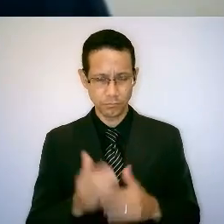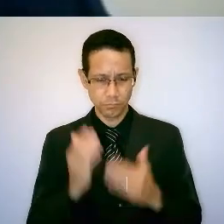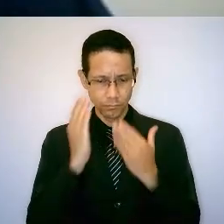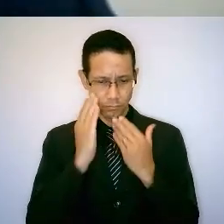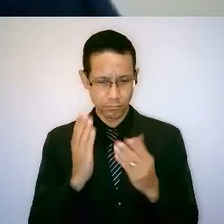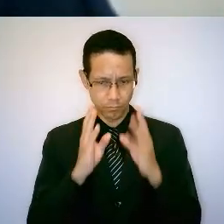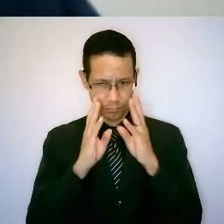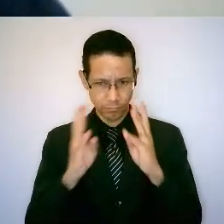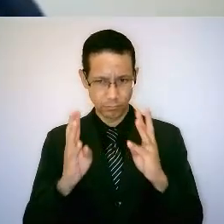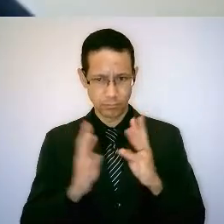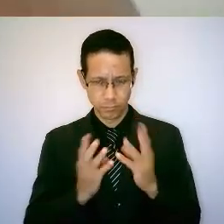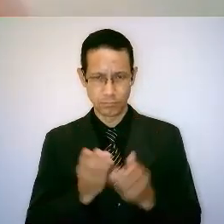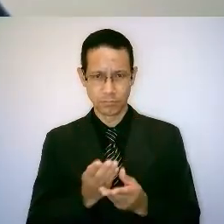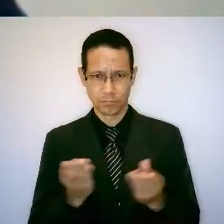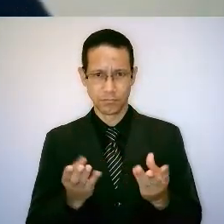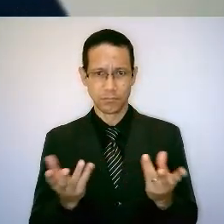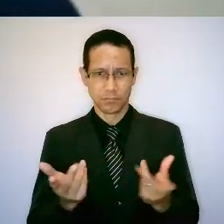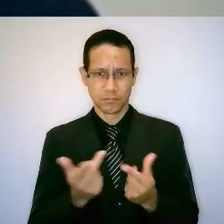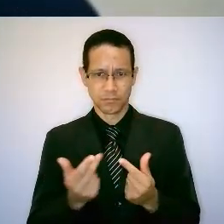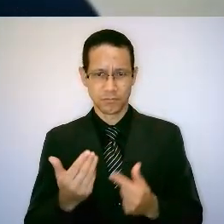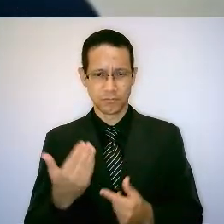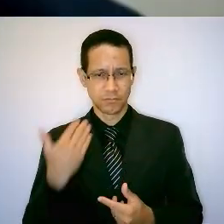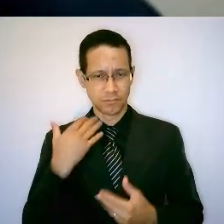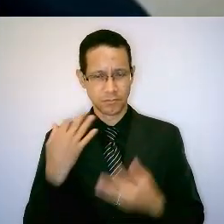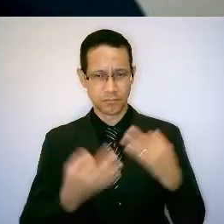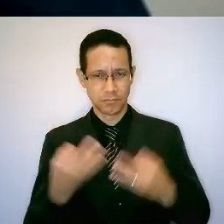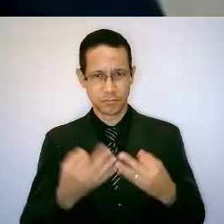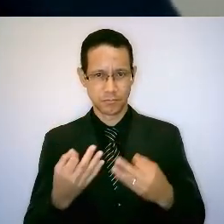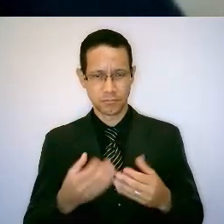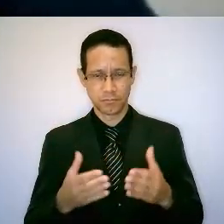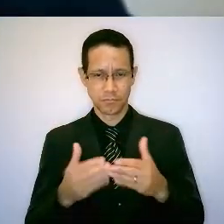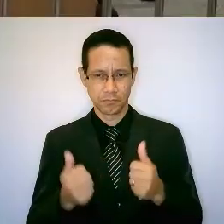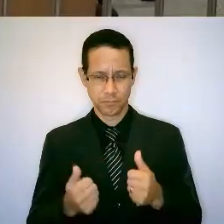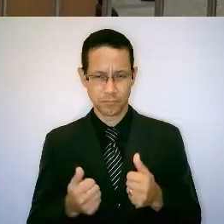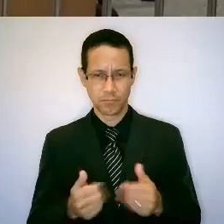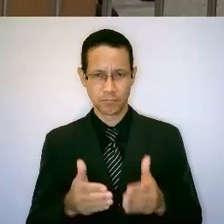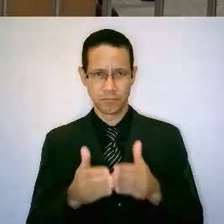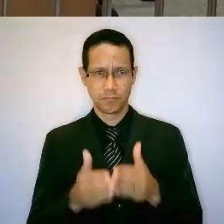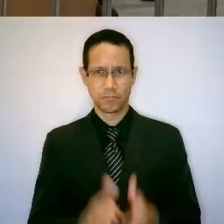despendida por vossas excelência e peço provimento do apelo